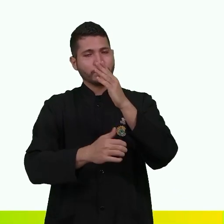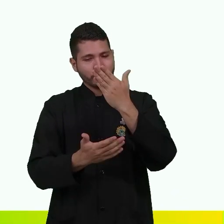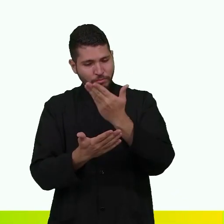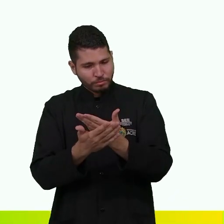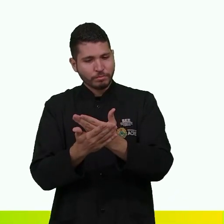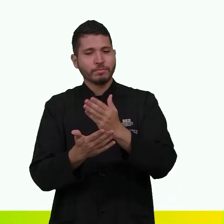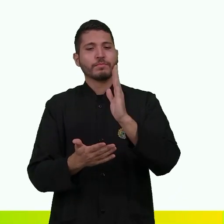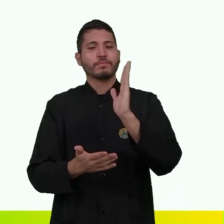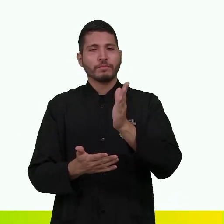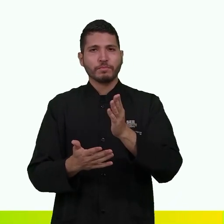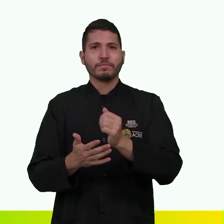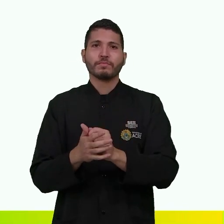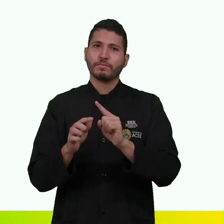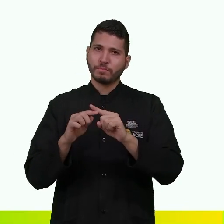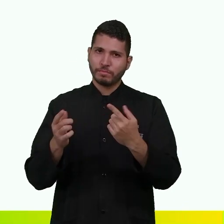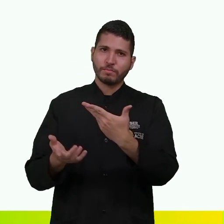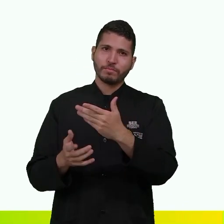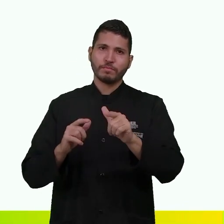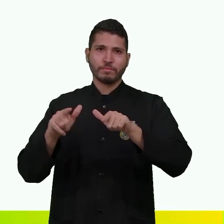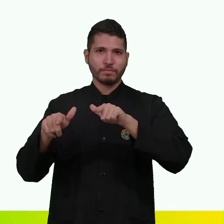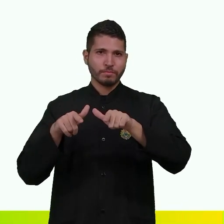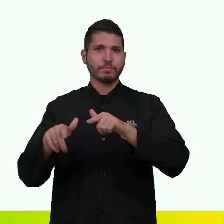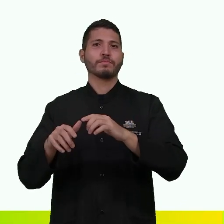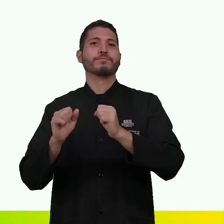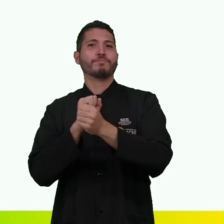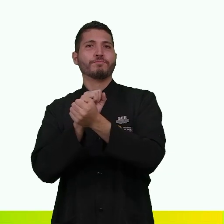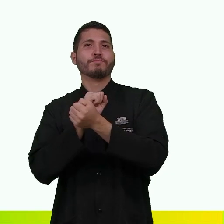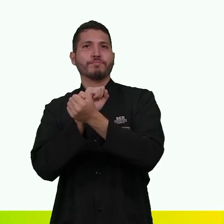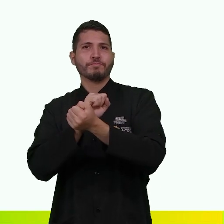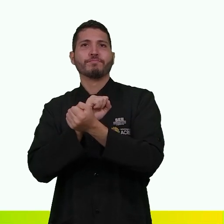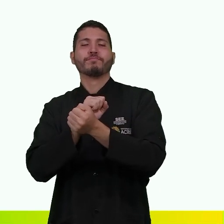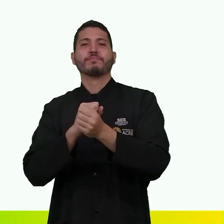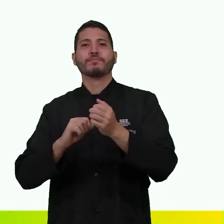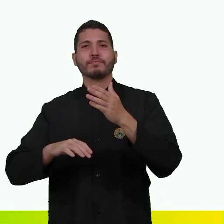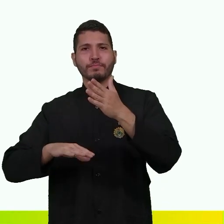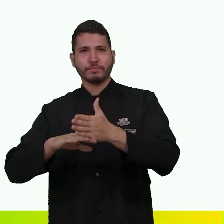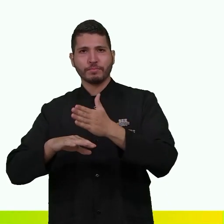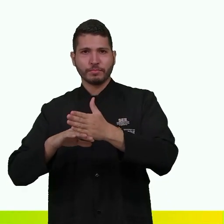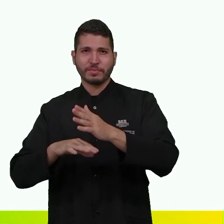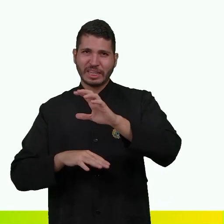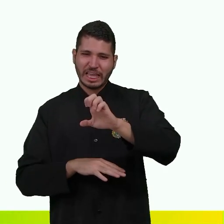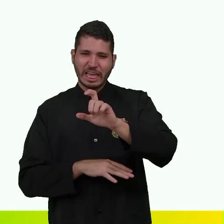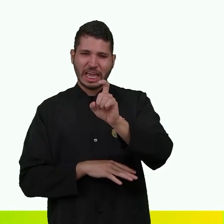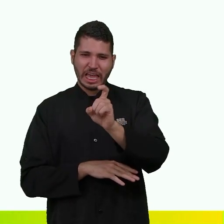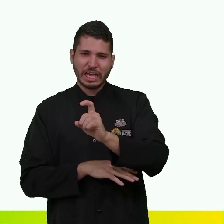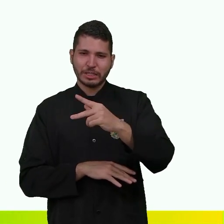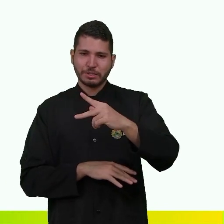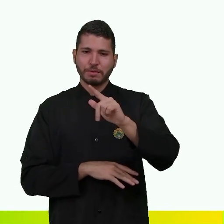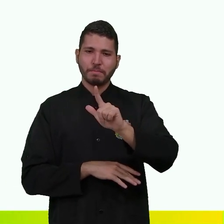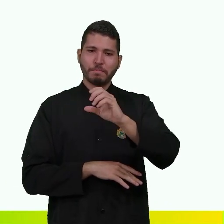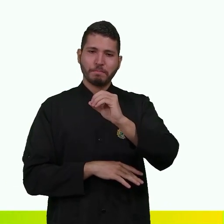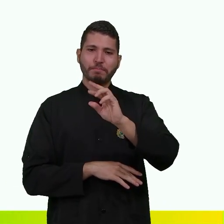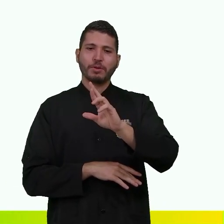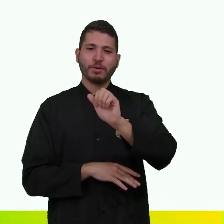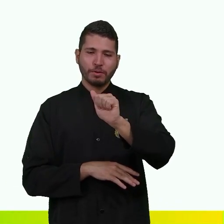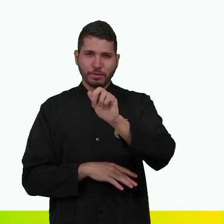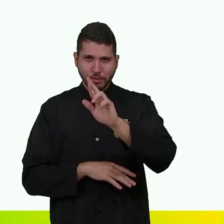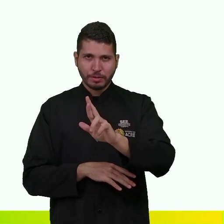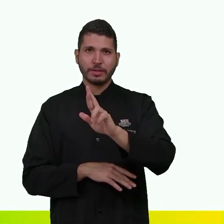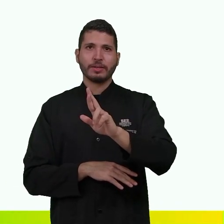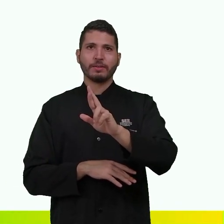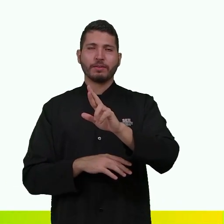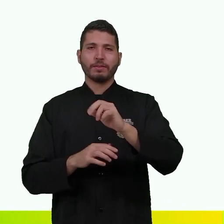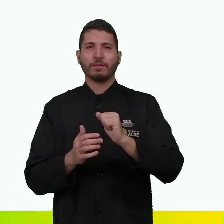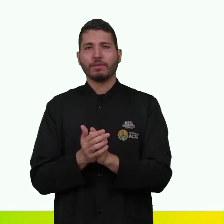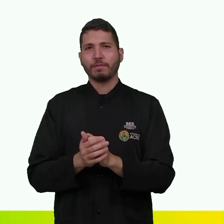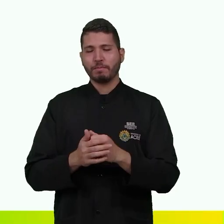também o trabalho escravo moderno. É a exploração através da coerção física